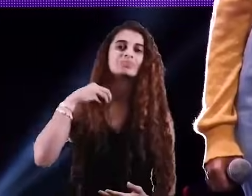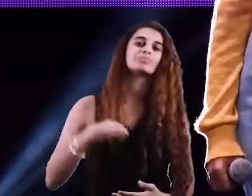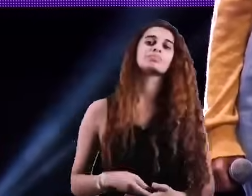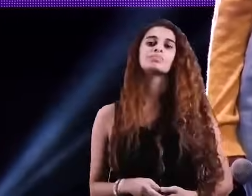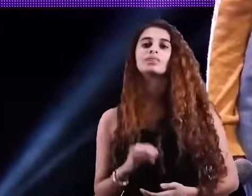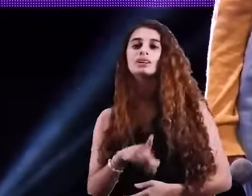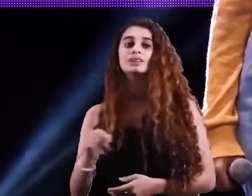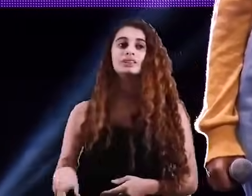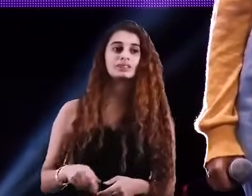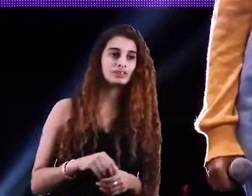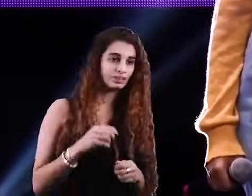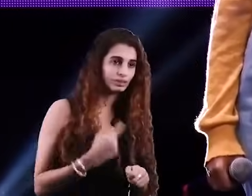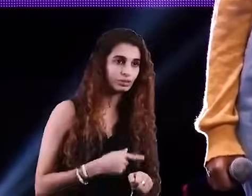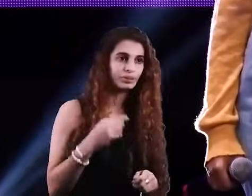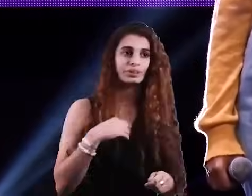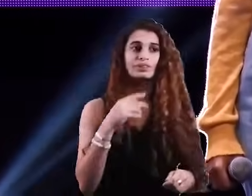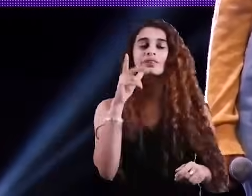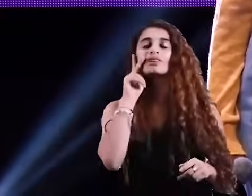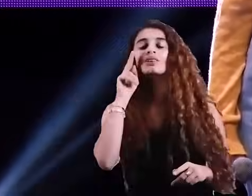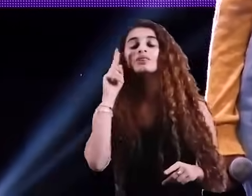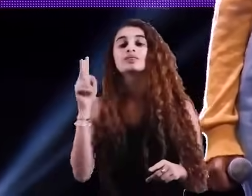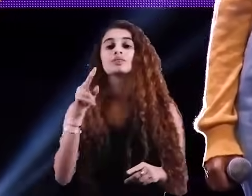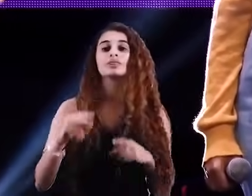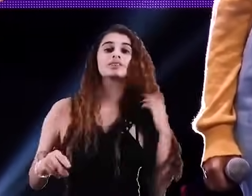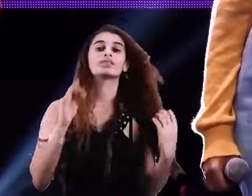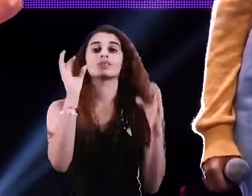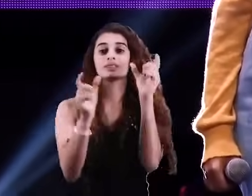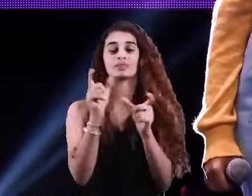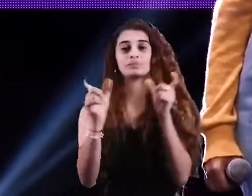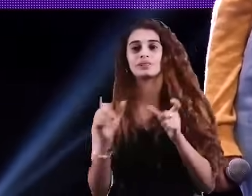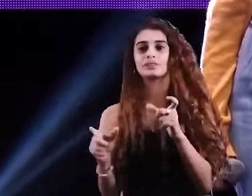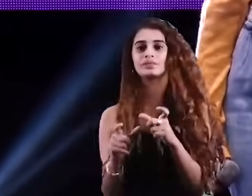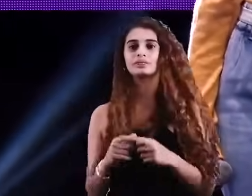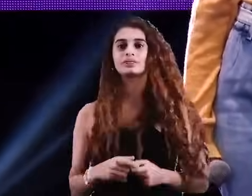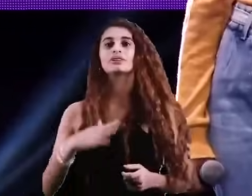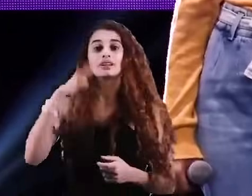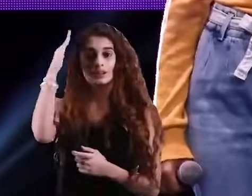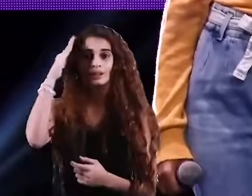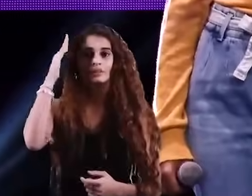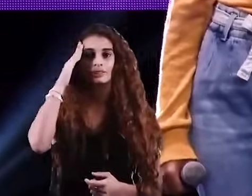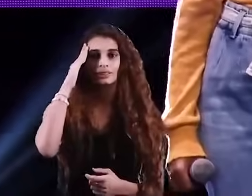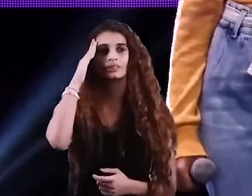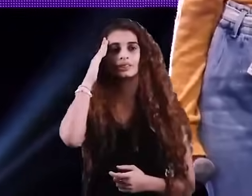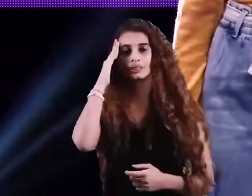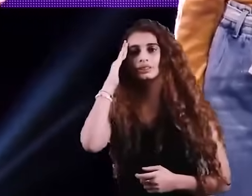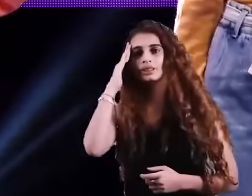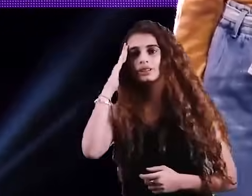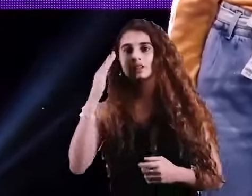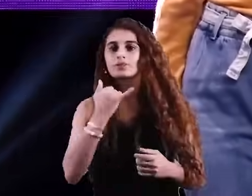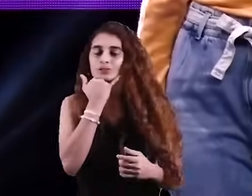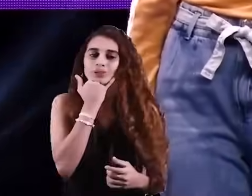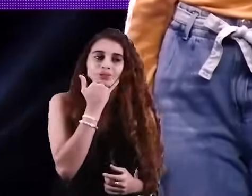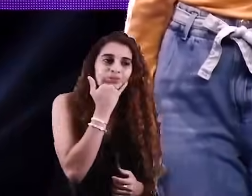motivos. Eu tinha ouvido tantas palavras. Foi duro para mim. Mas eu entendi que enquanto eu não liberasse